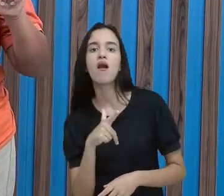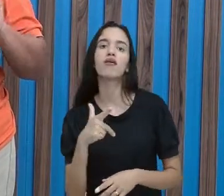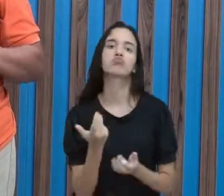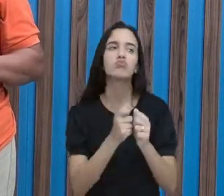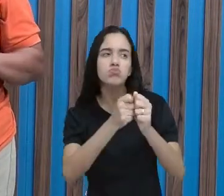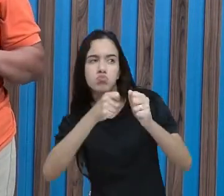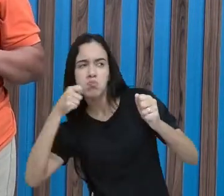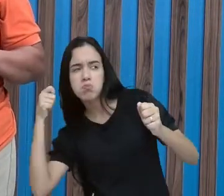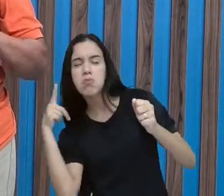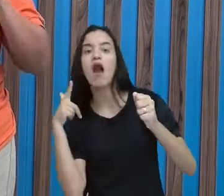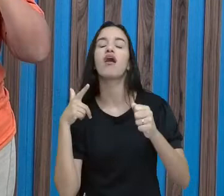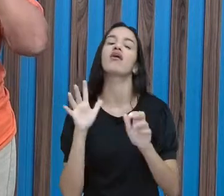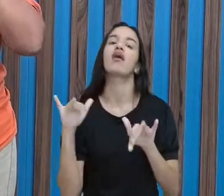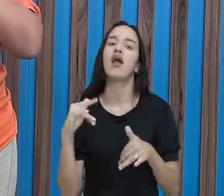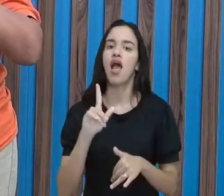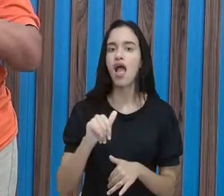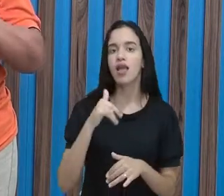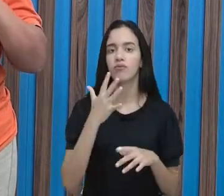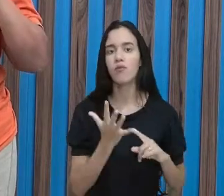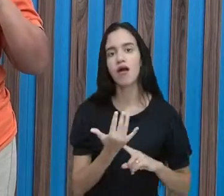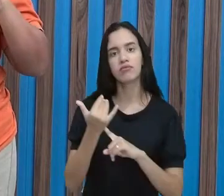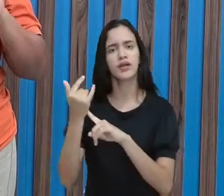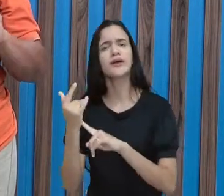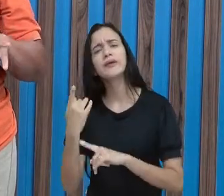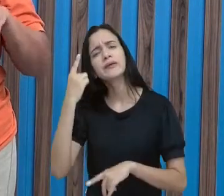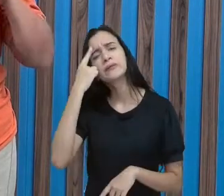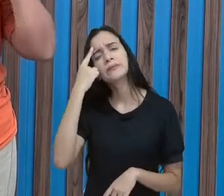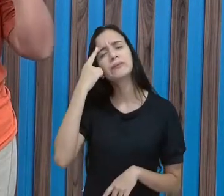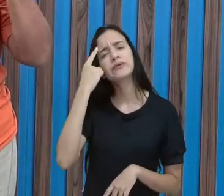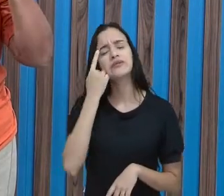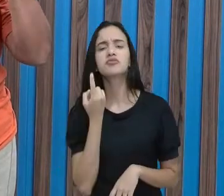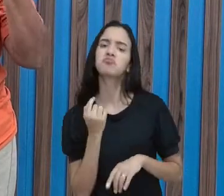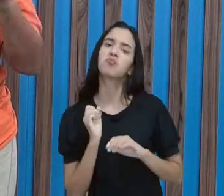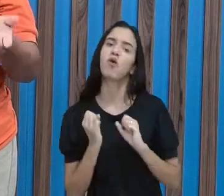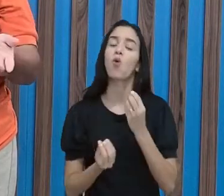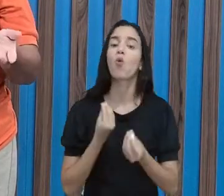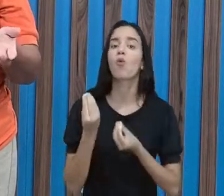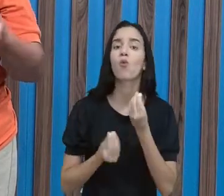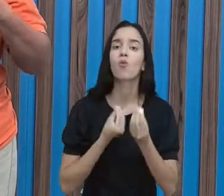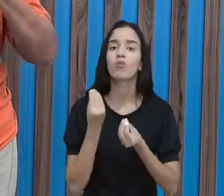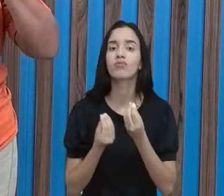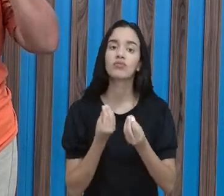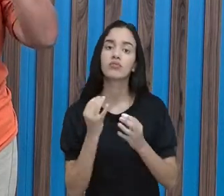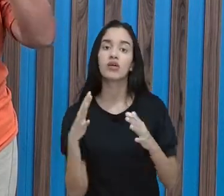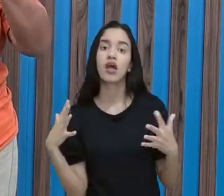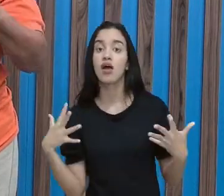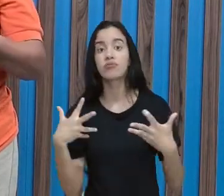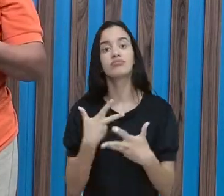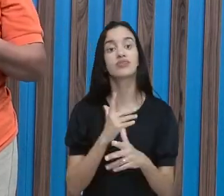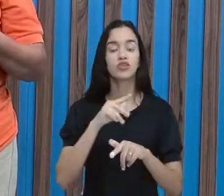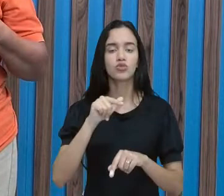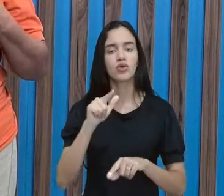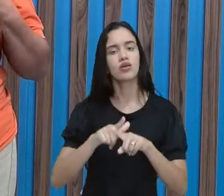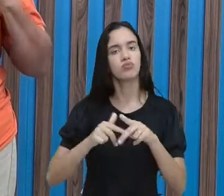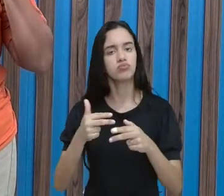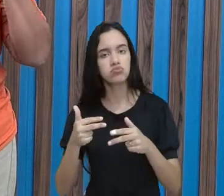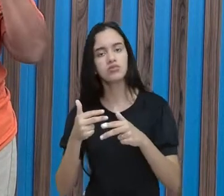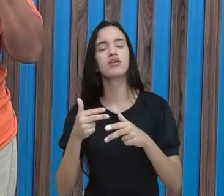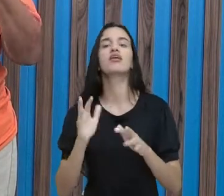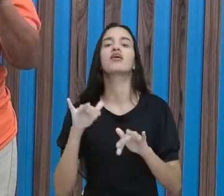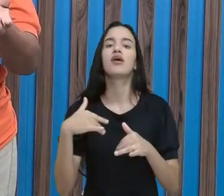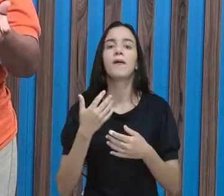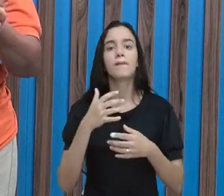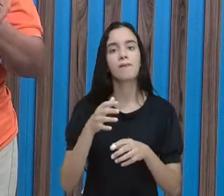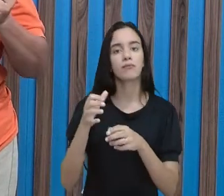uma tecnologia. Eles pensaram de que forma poderiam aperfeiçoar um instrumento, né, para